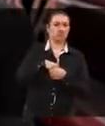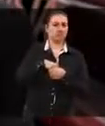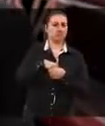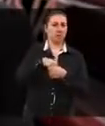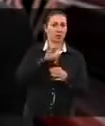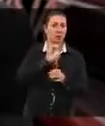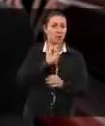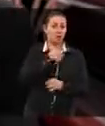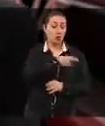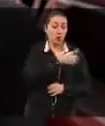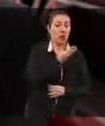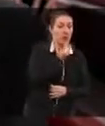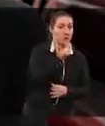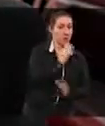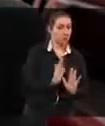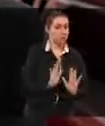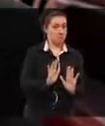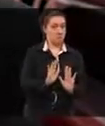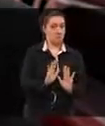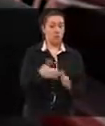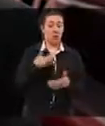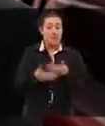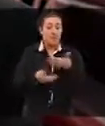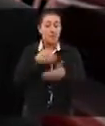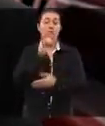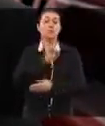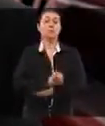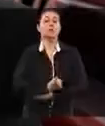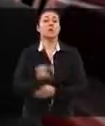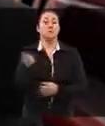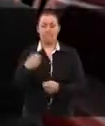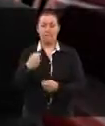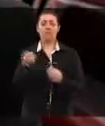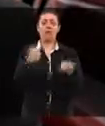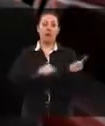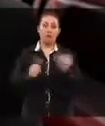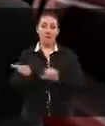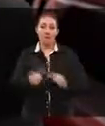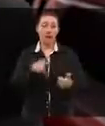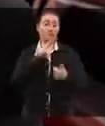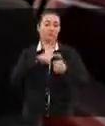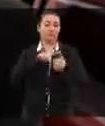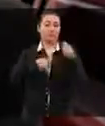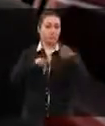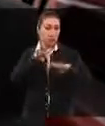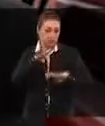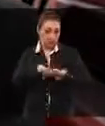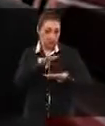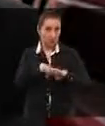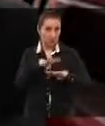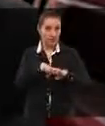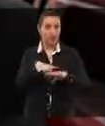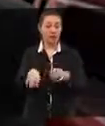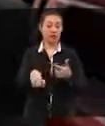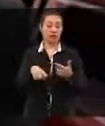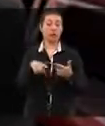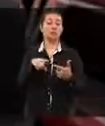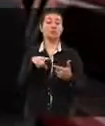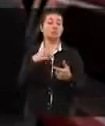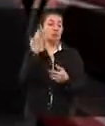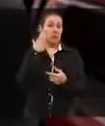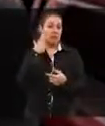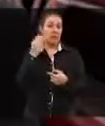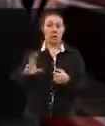me alimentando, tá? Então, nesse processo de emagrecimento, o que a gente avalia? Essa questão, obviamente, matemática, né? Um cálculo